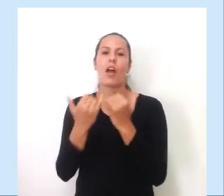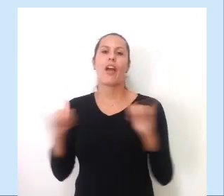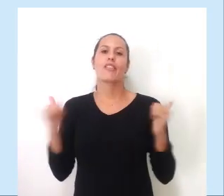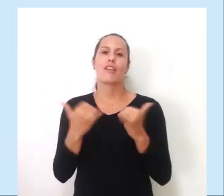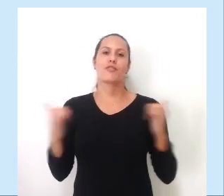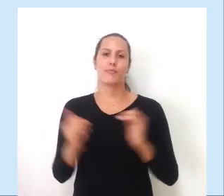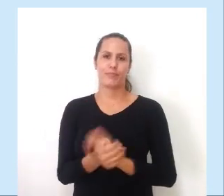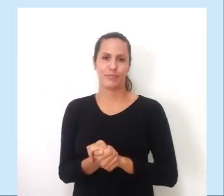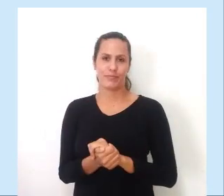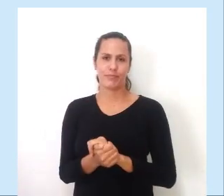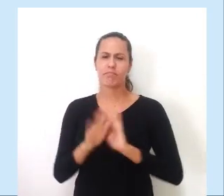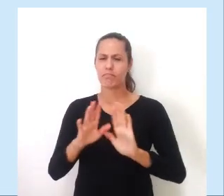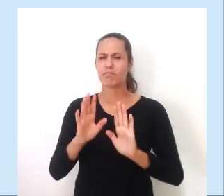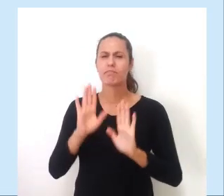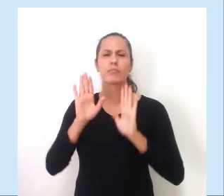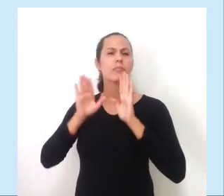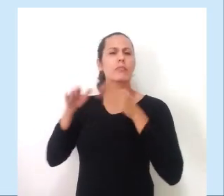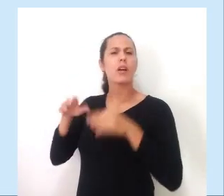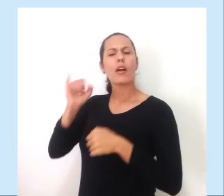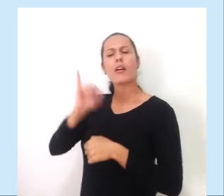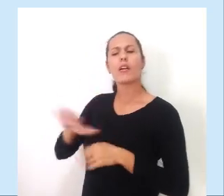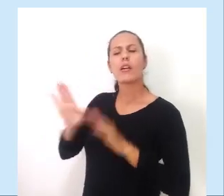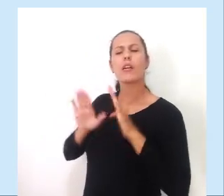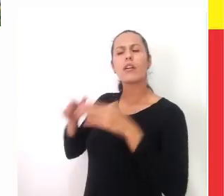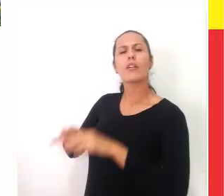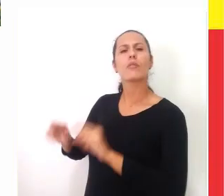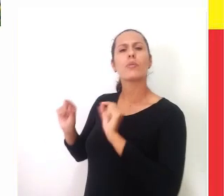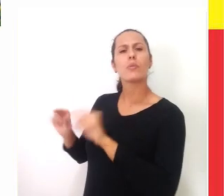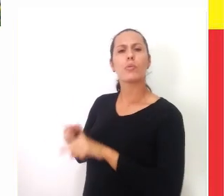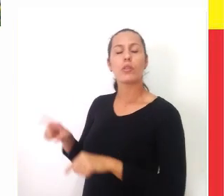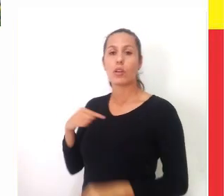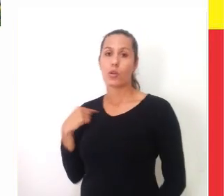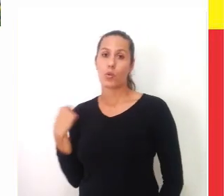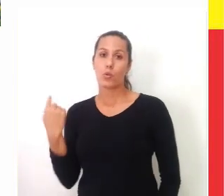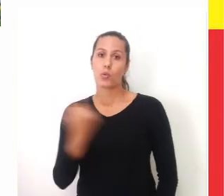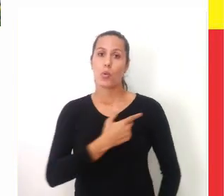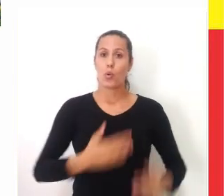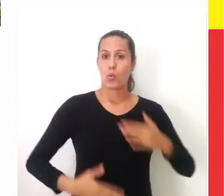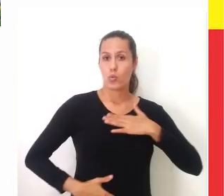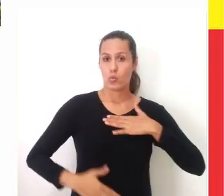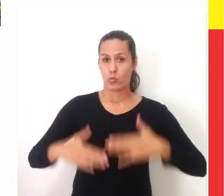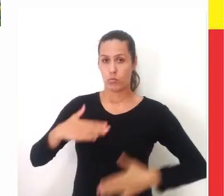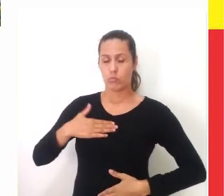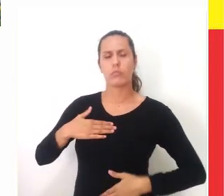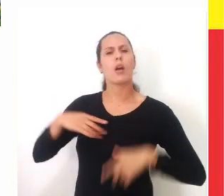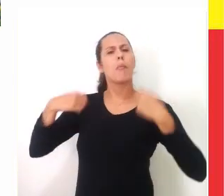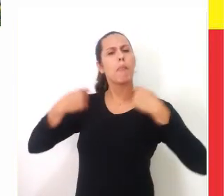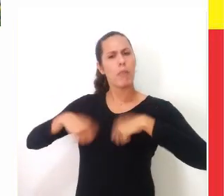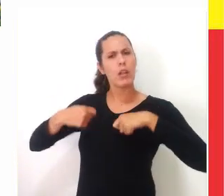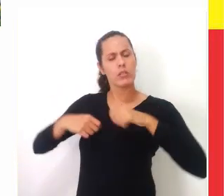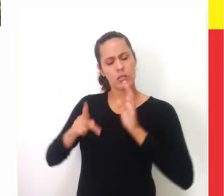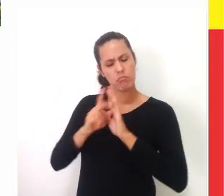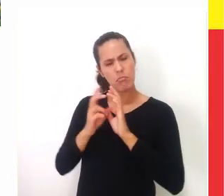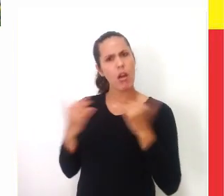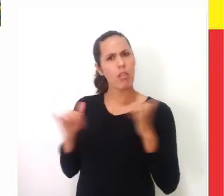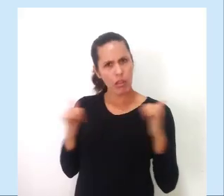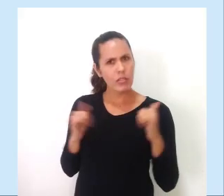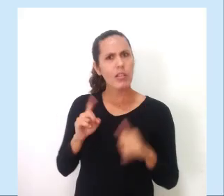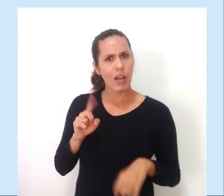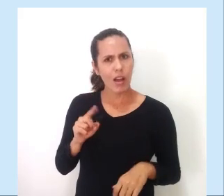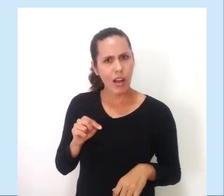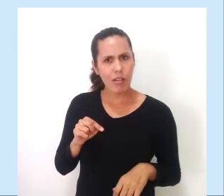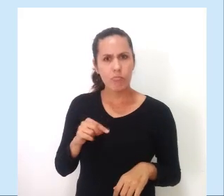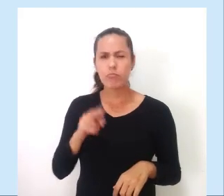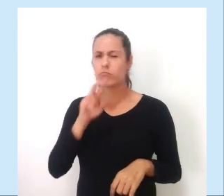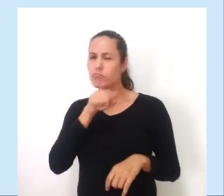aí, vamos prestar atenção um pouquinho na imagem. Nosso corpo também necessita de energia.